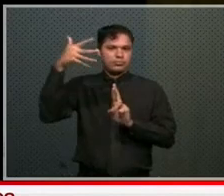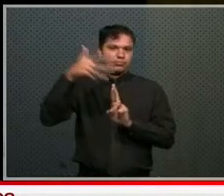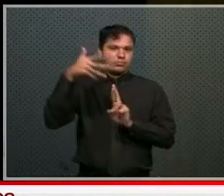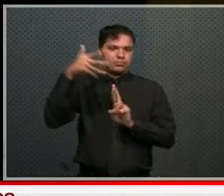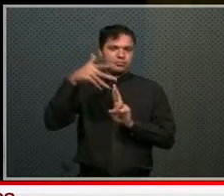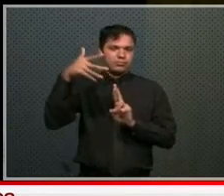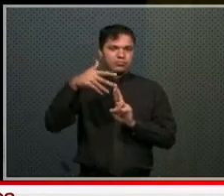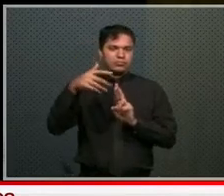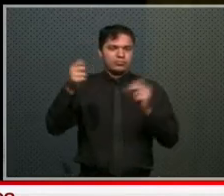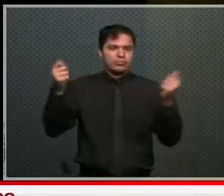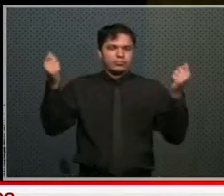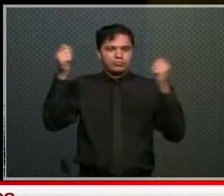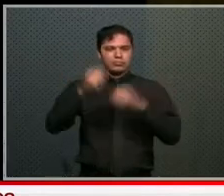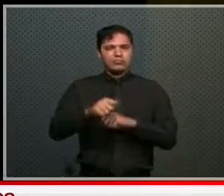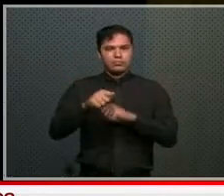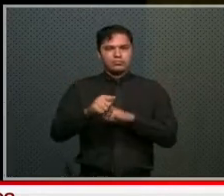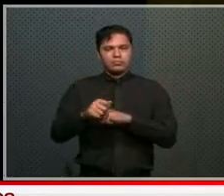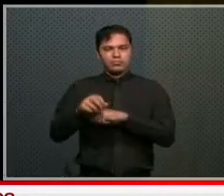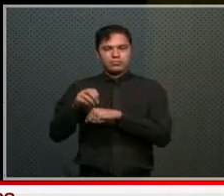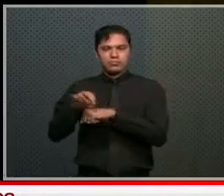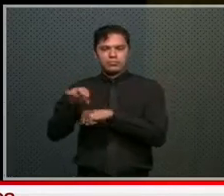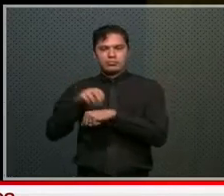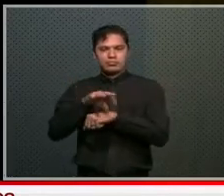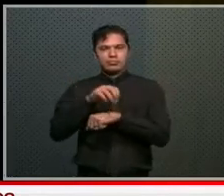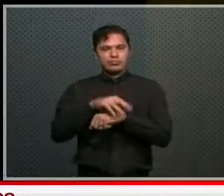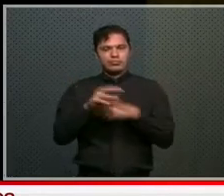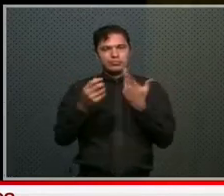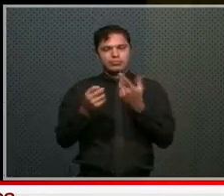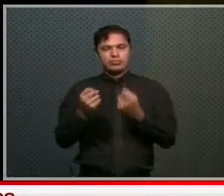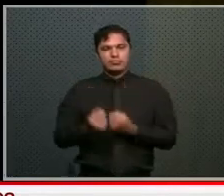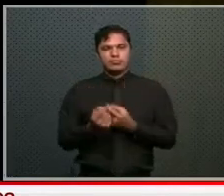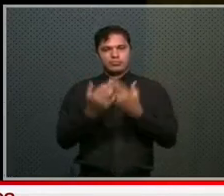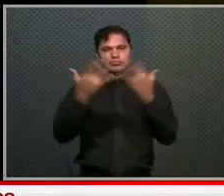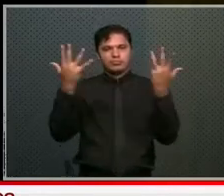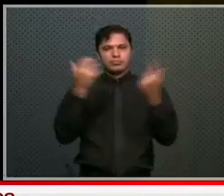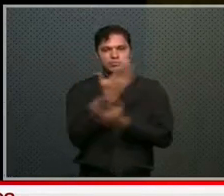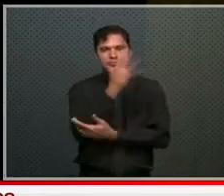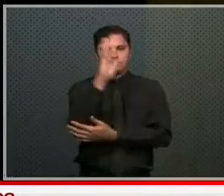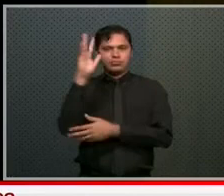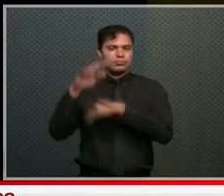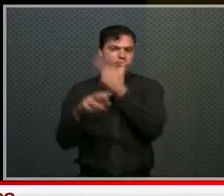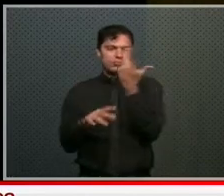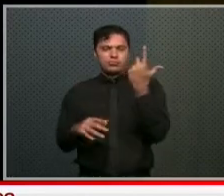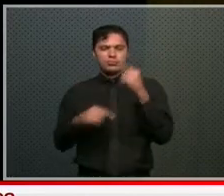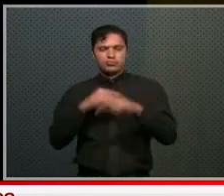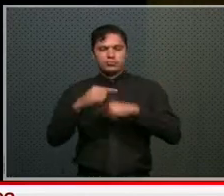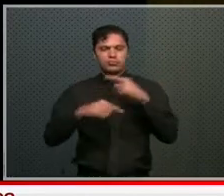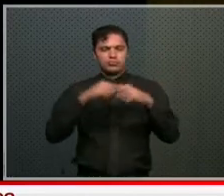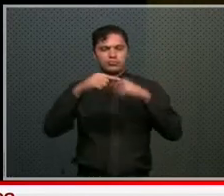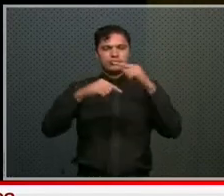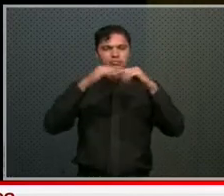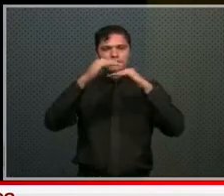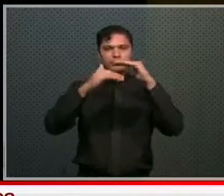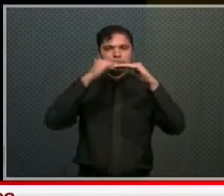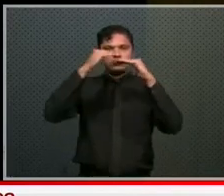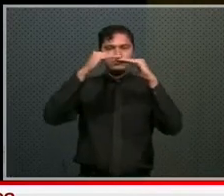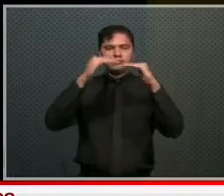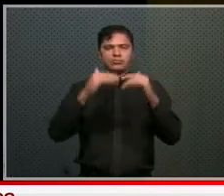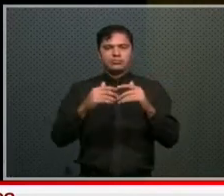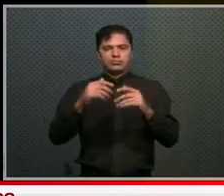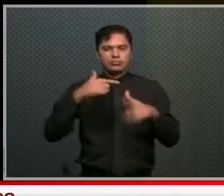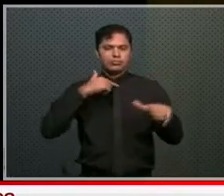de também se cultivar essas espécies aumentando por consequência Alternativa de emprego